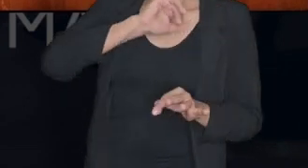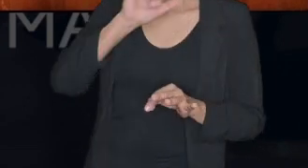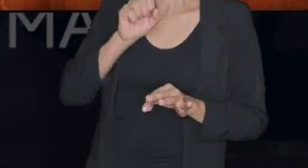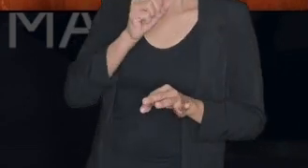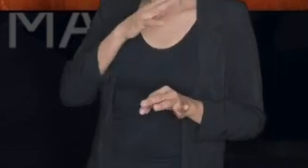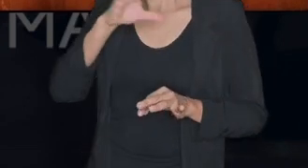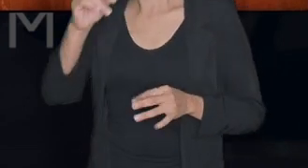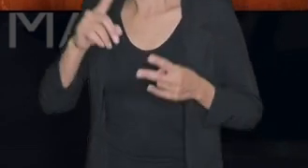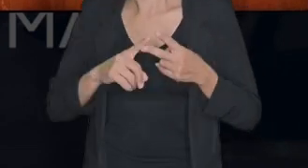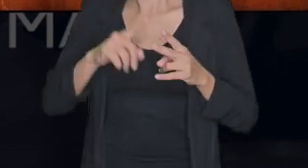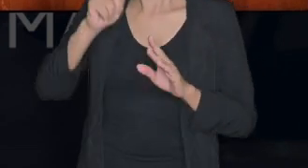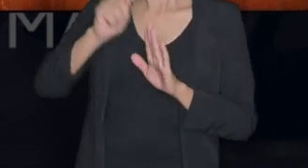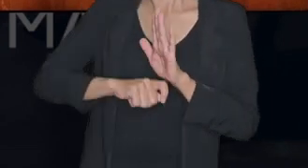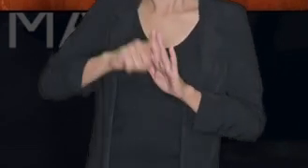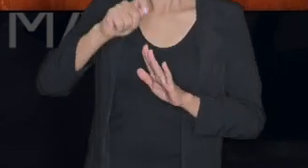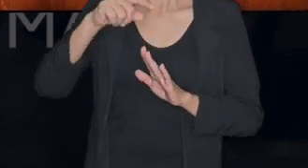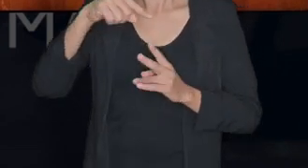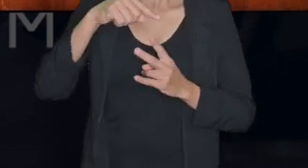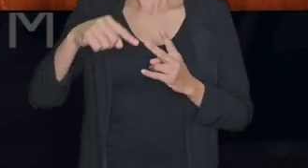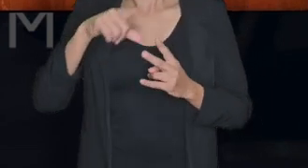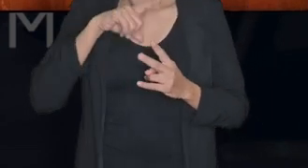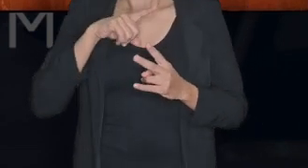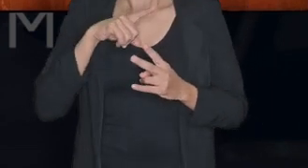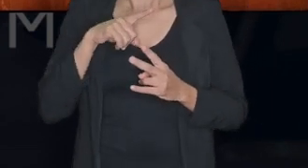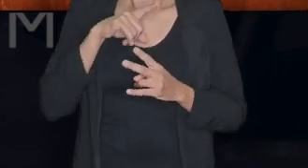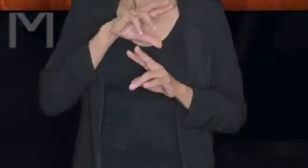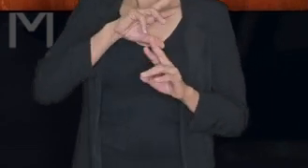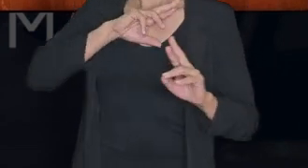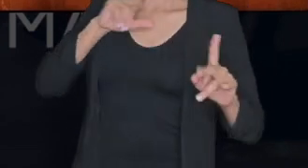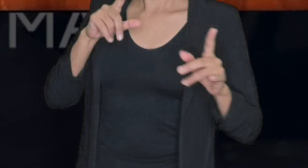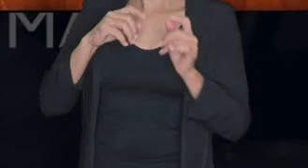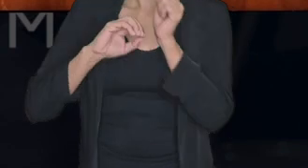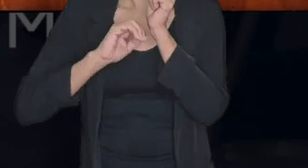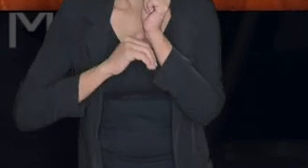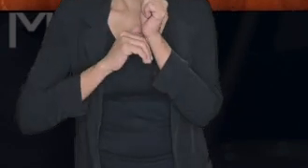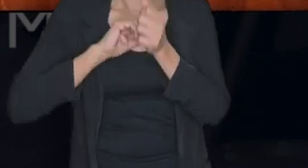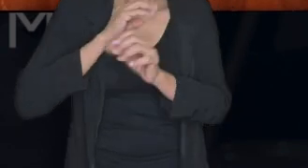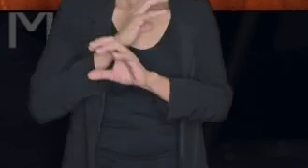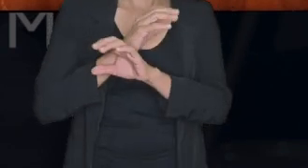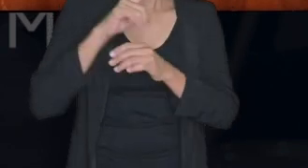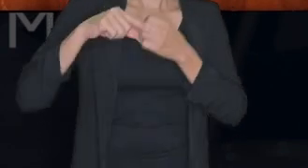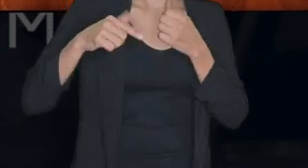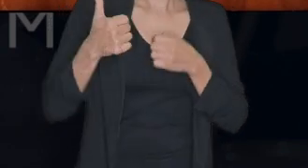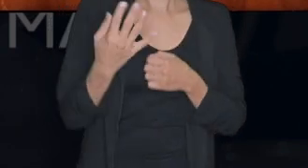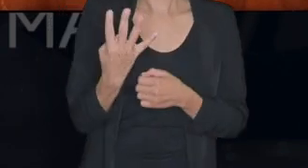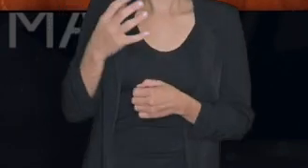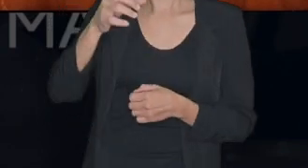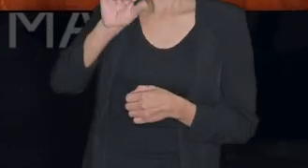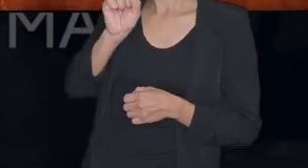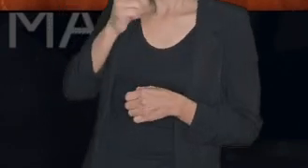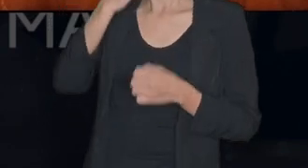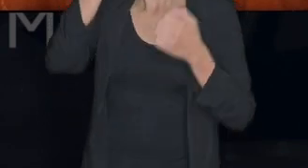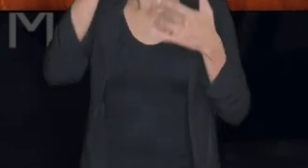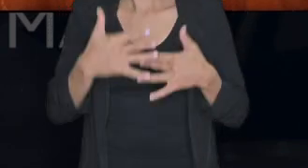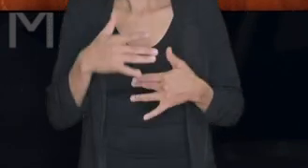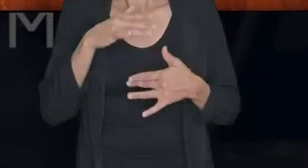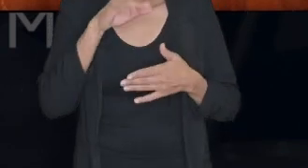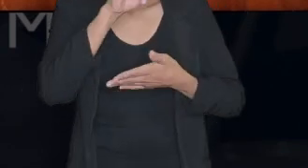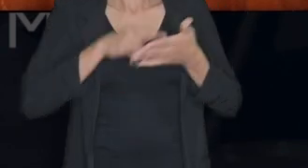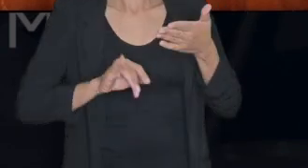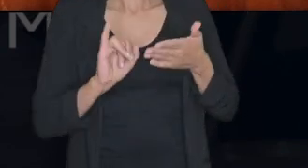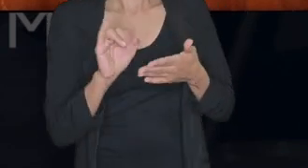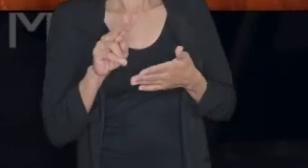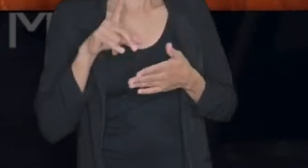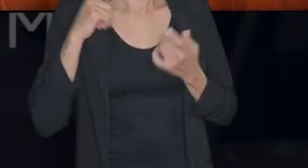do Código de Processo Civil, em seu artigo 48, que diz que o inventário precisa ser processado no domicílio